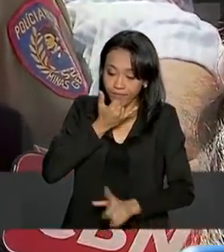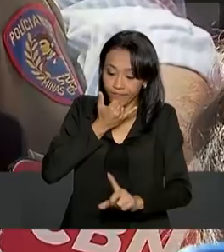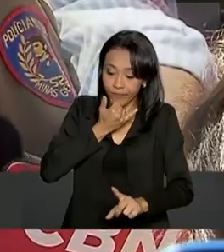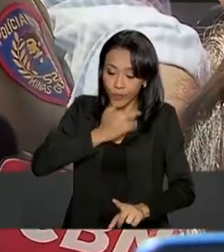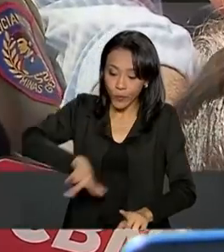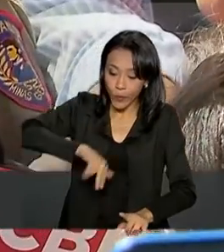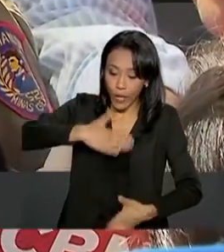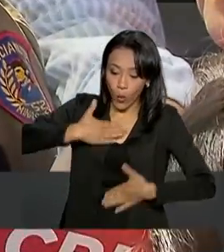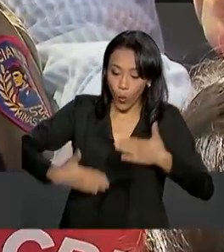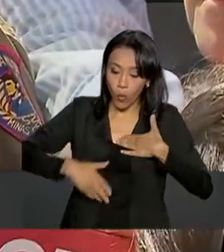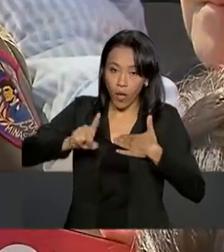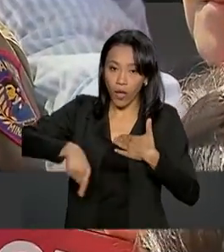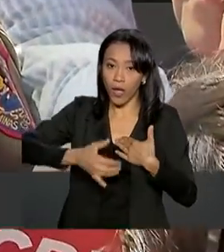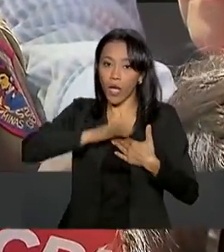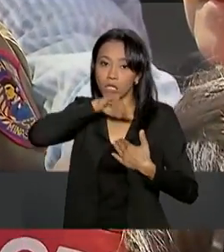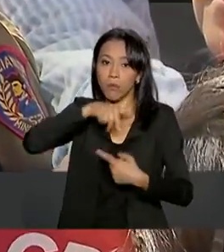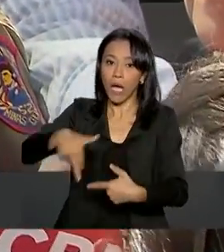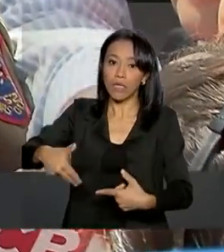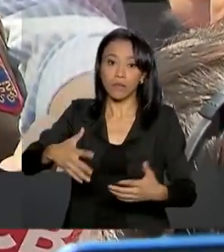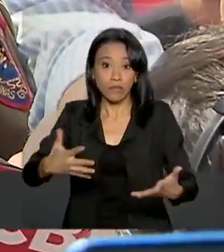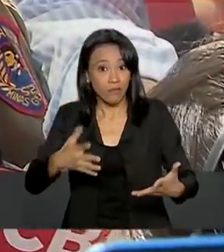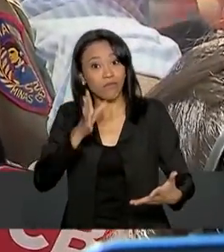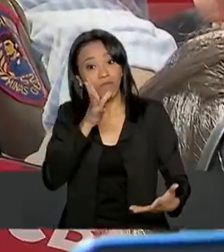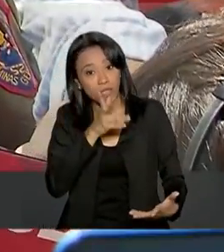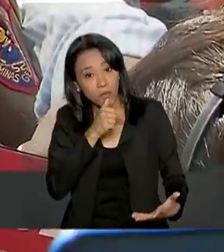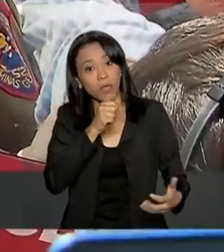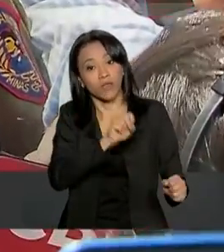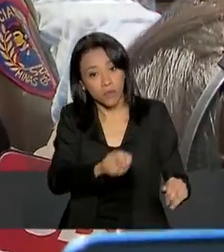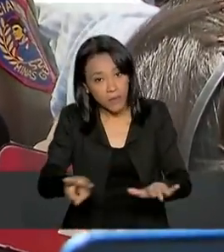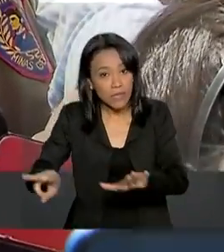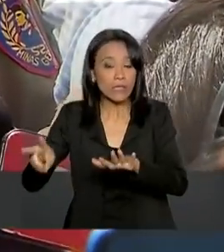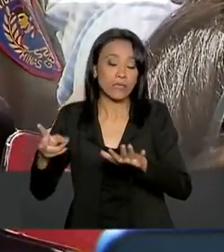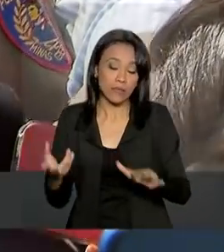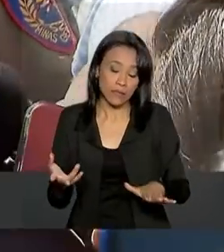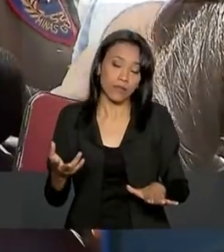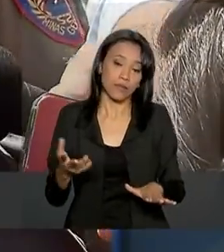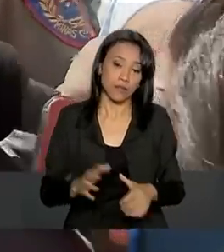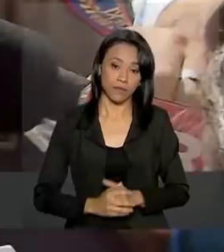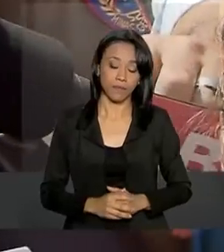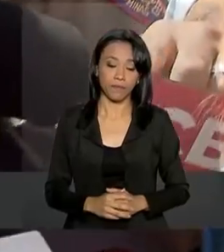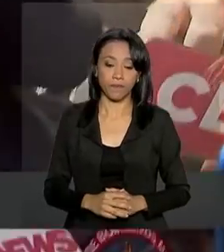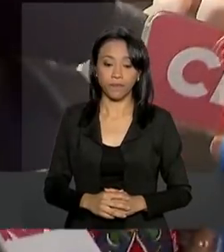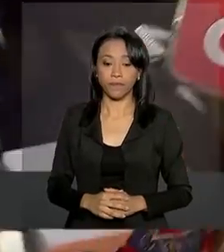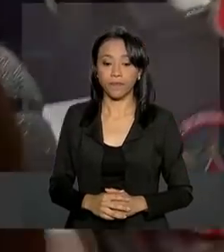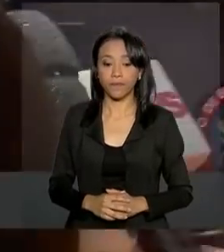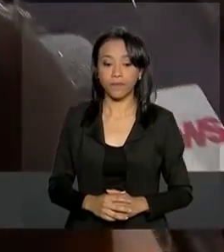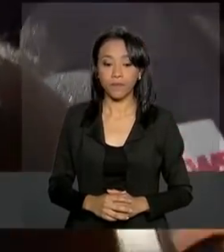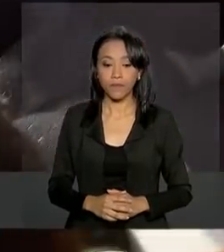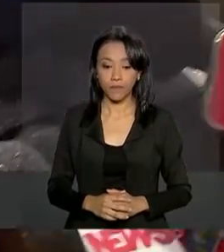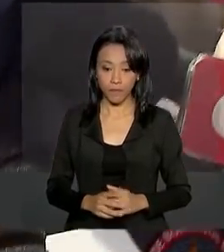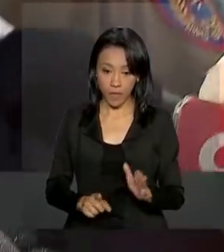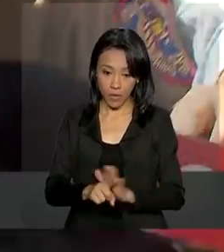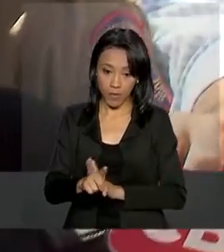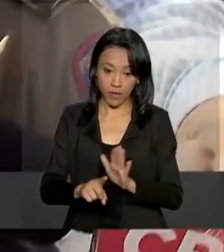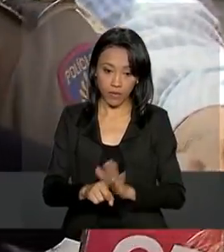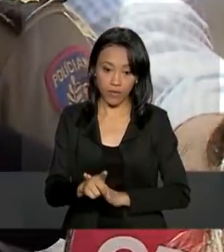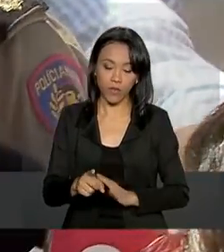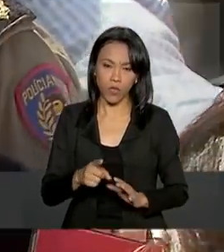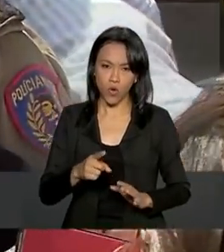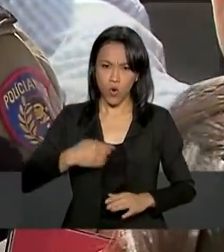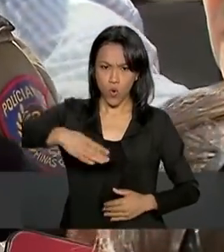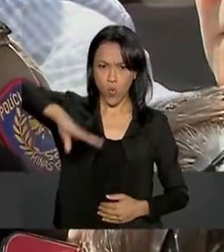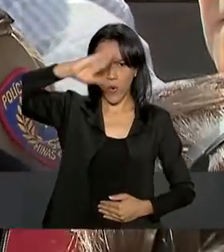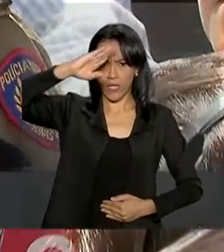quantidade de rejeitos, certamente é um trabalho que vai durar semanas, mas assim, expectativa em meses ainda é um pouco precipitado para a gente abordar isso. A brigada do Exército estão ajudando